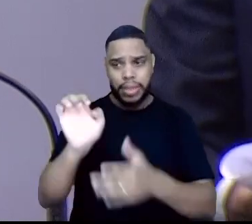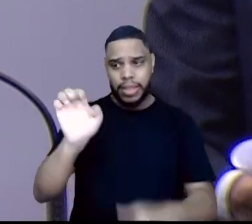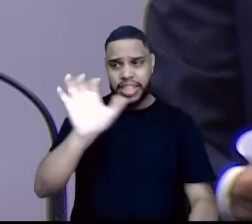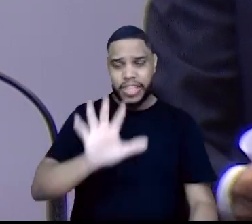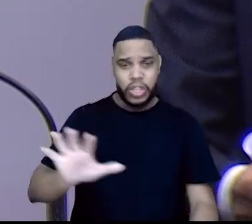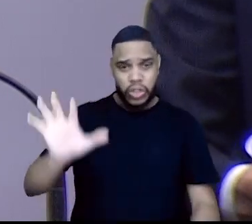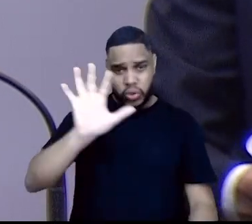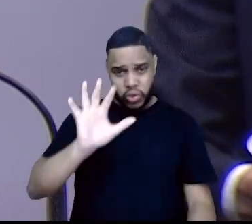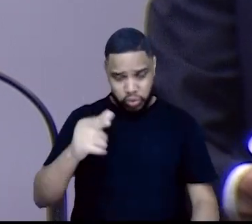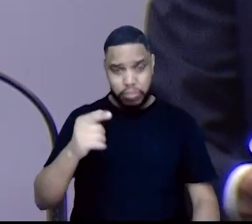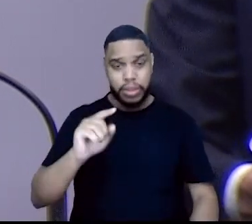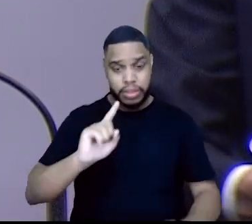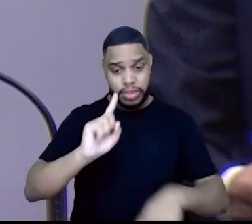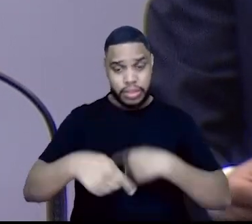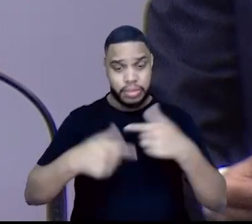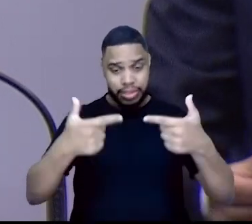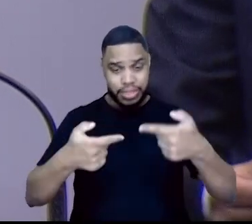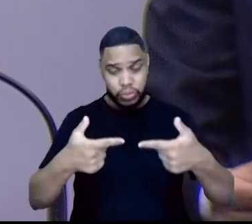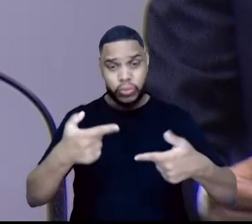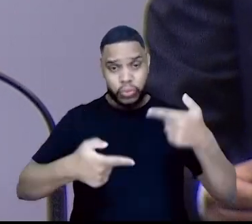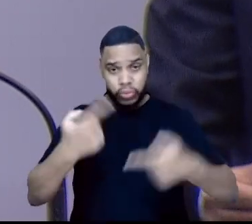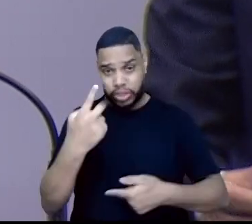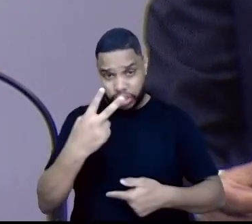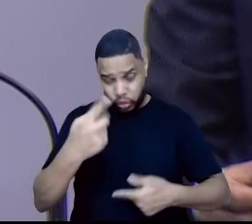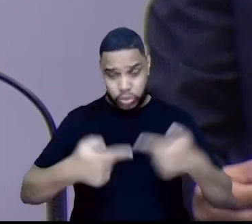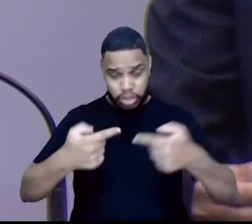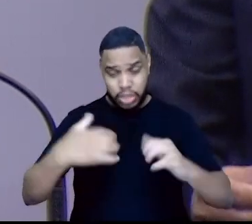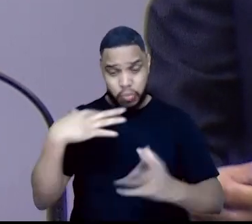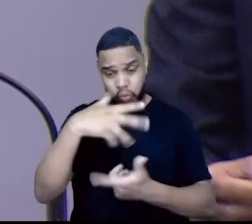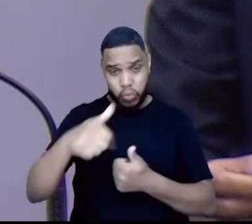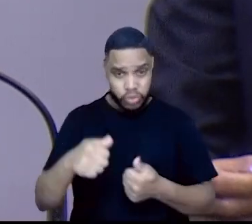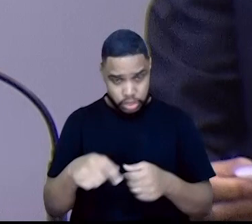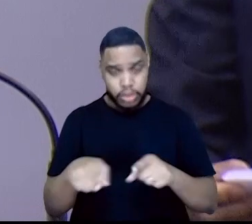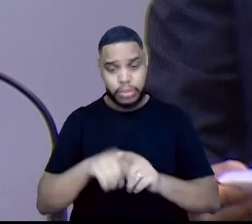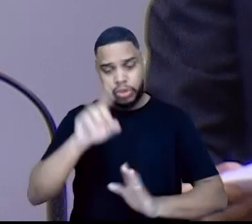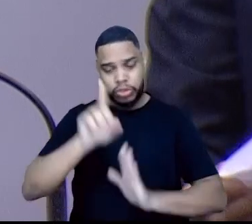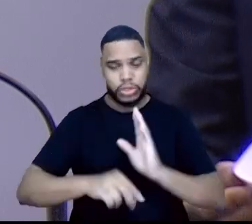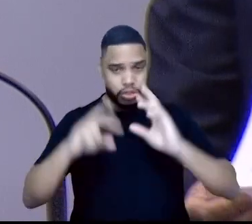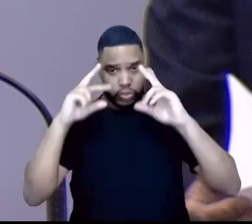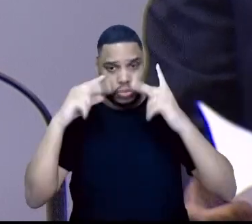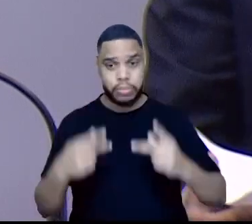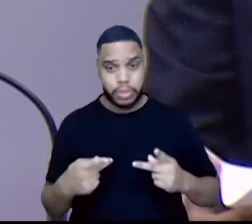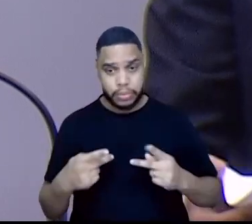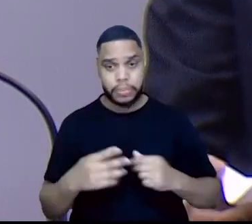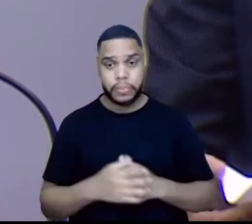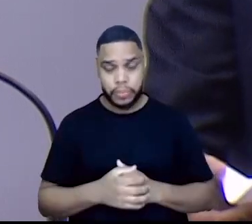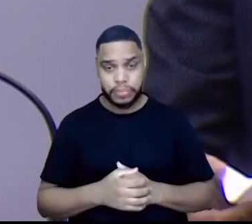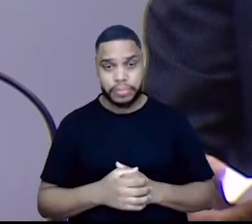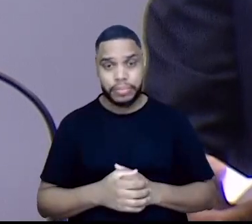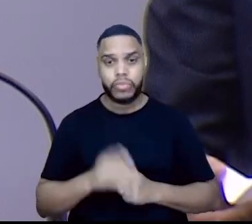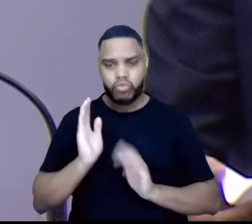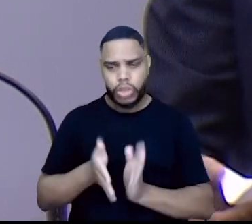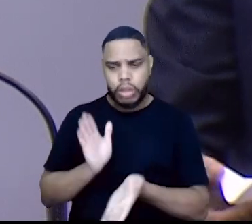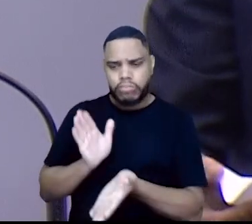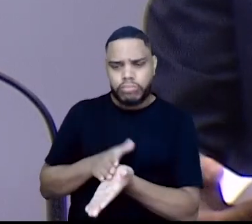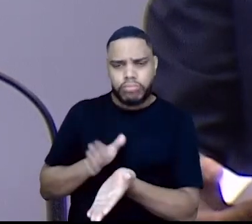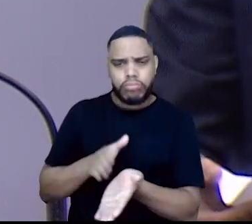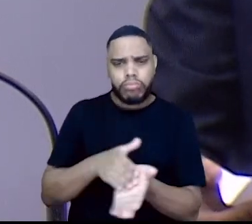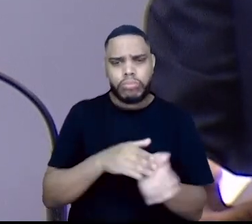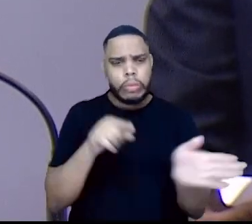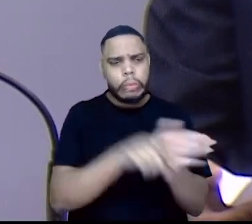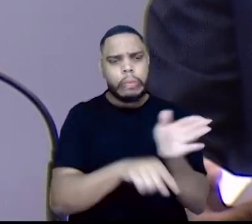Guerra Mundial, com prevalência dos direitos humanos e funções limitadoras ao Estado, tem cobrado gradualmente